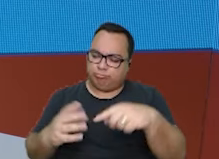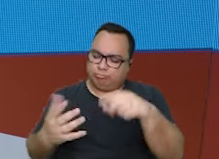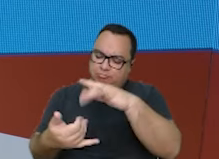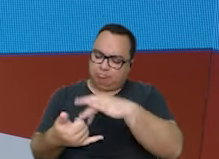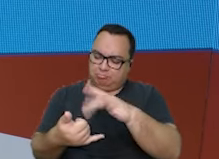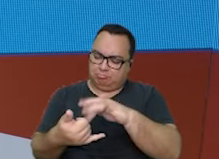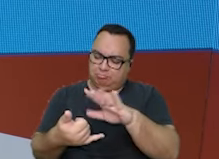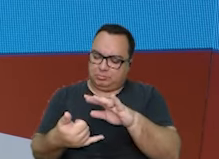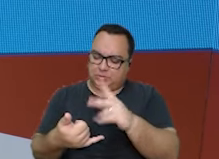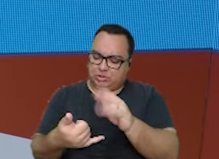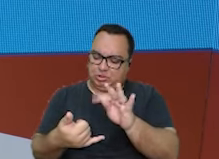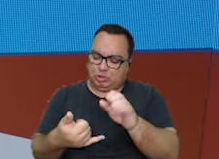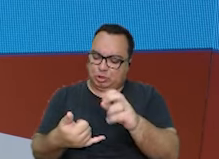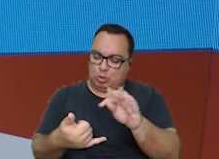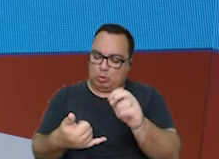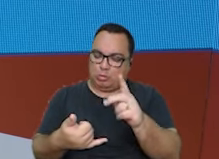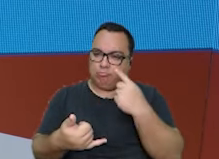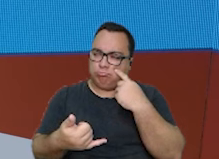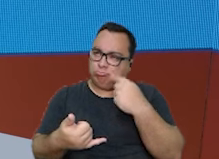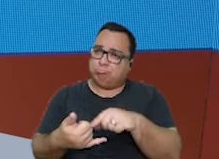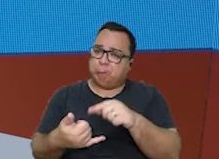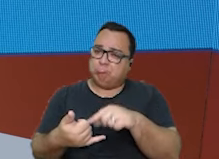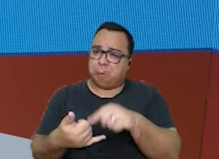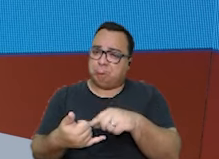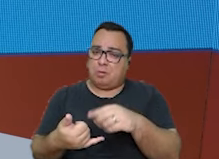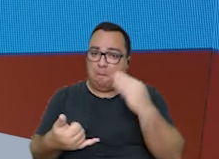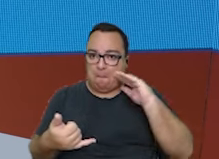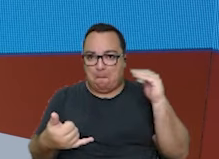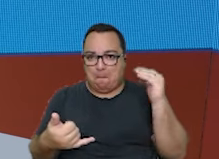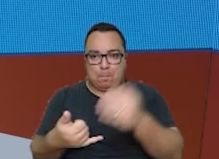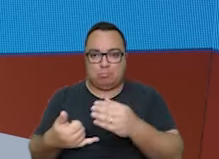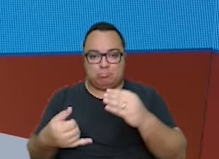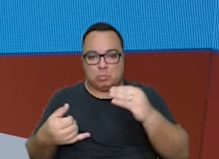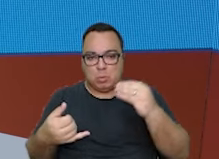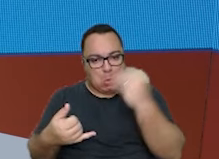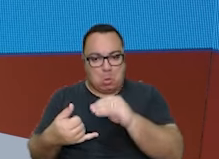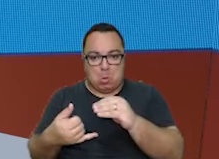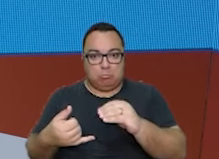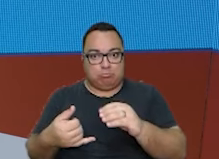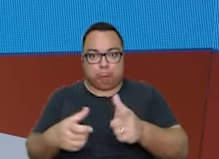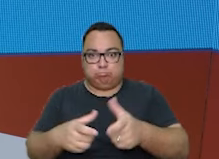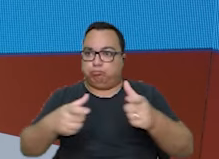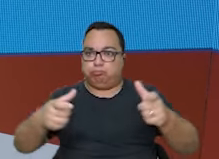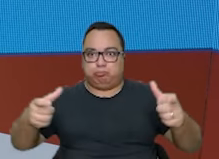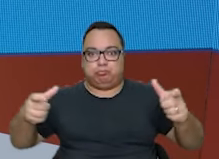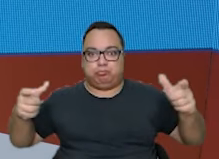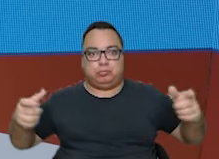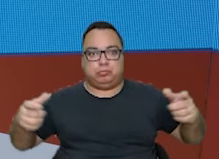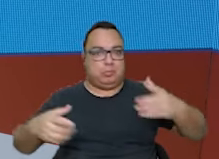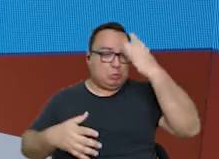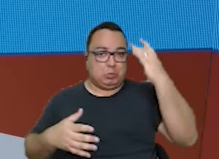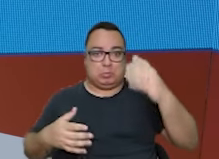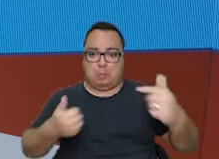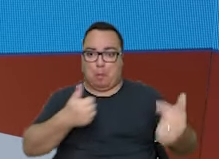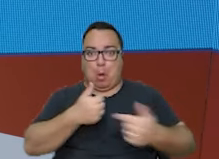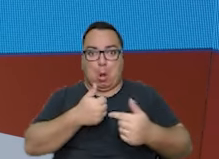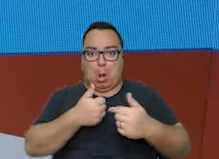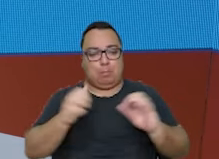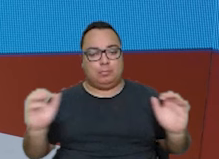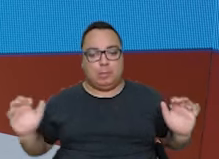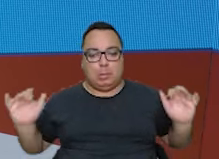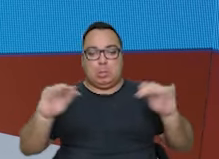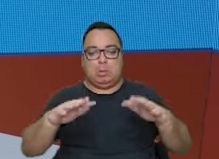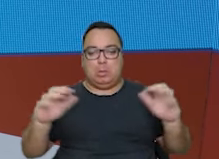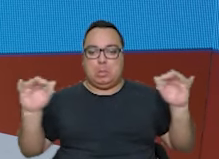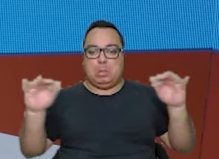trabalho e e essim ganhou um corpo ganhou uma relevância gigantesca um engajamento gigantesco na ferramenta e foi ali que